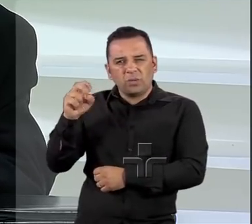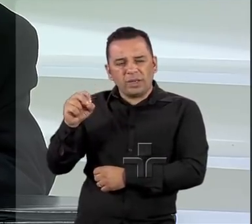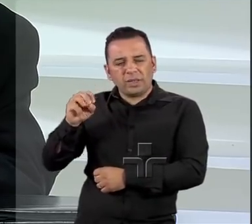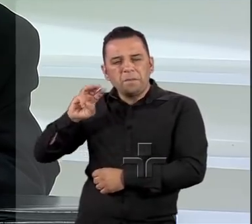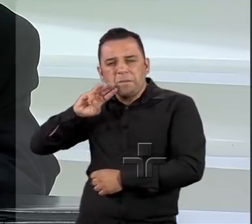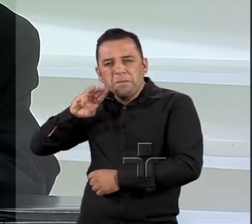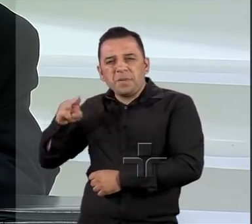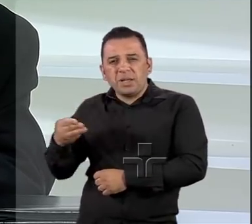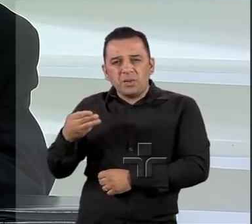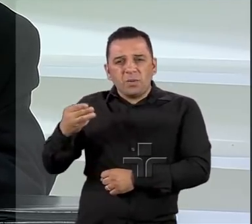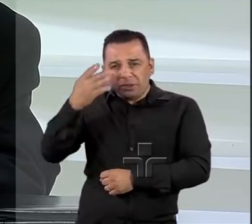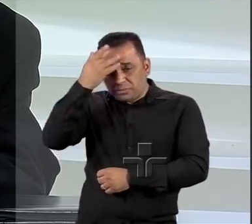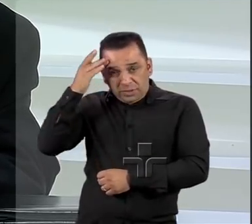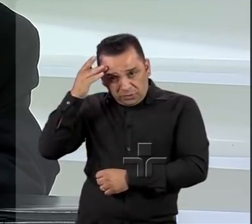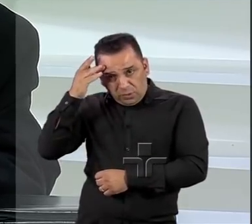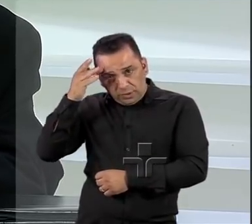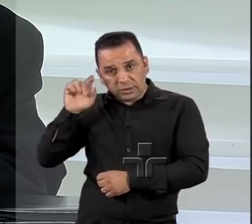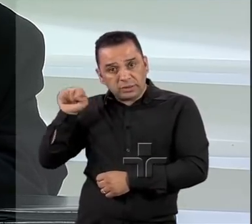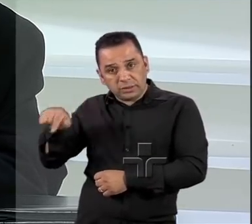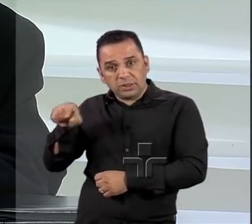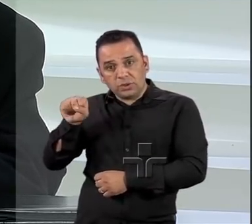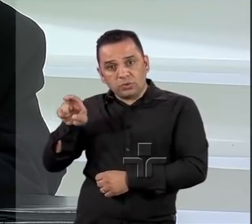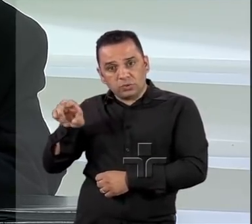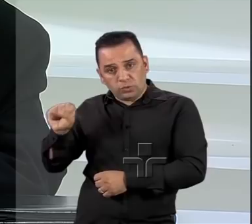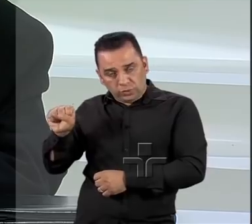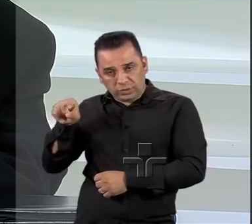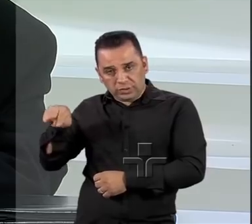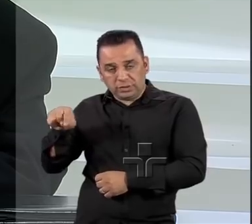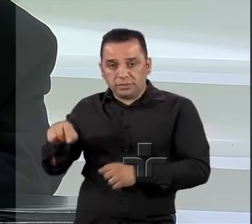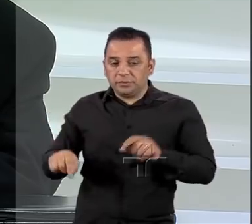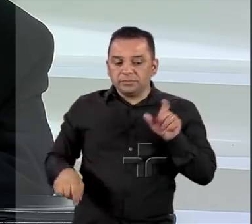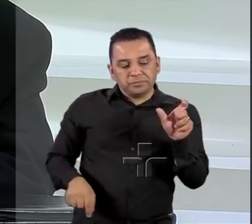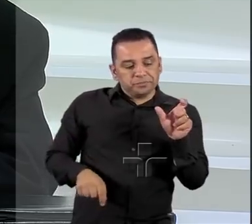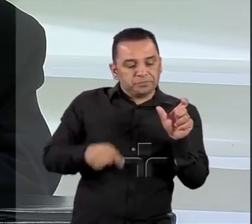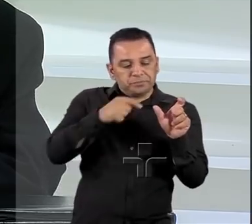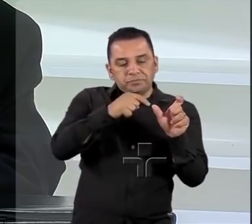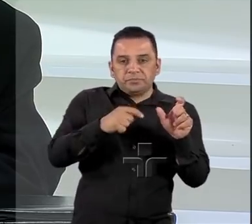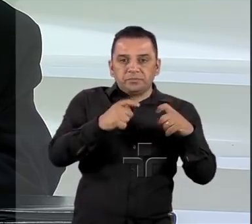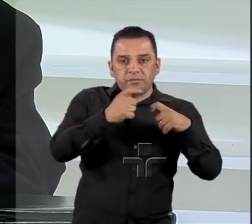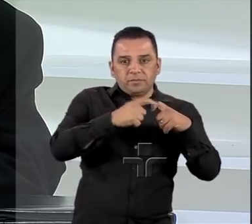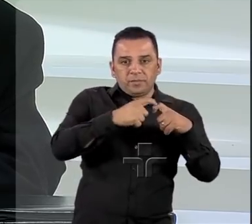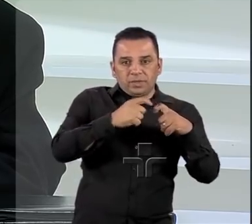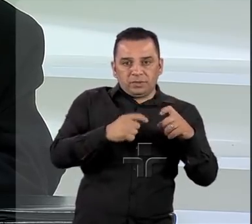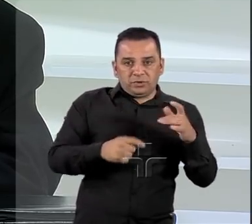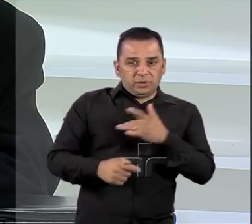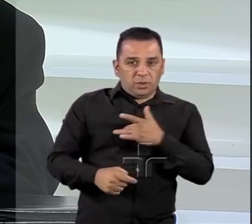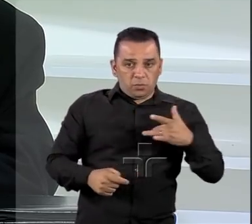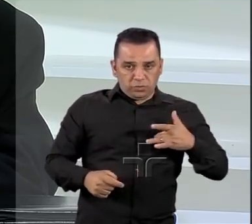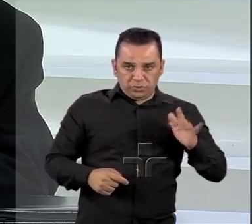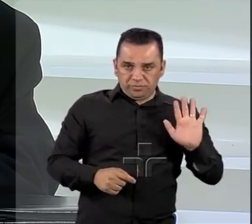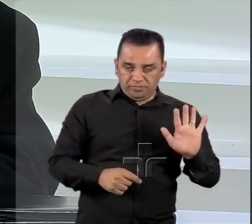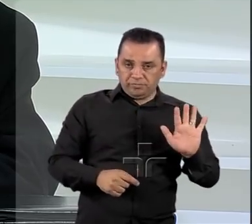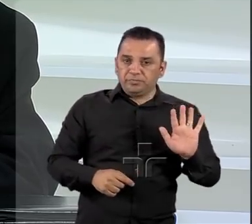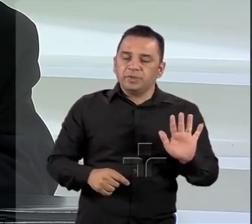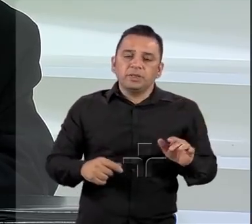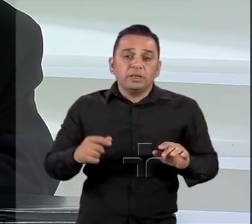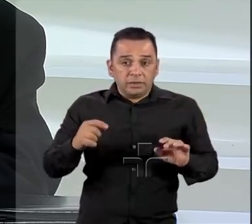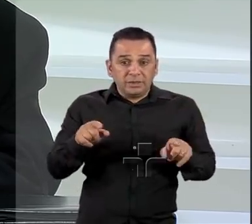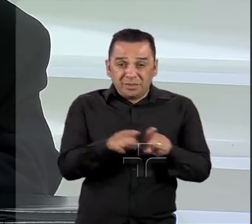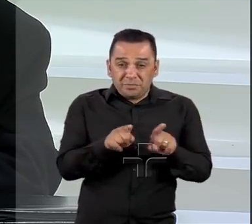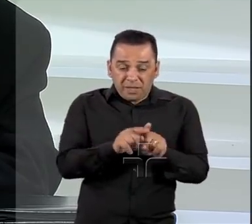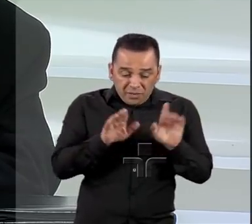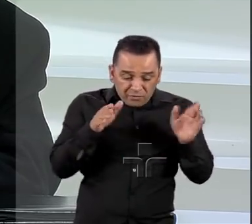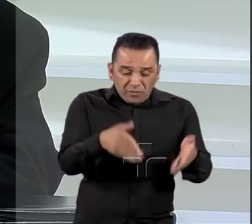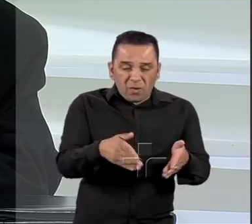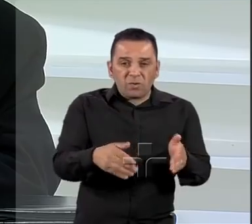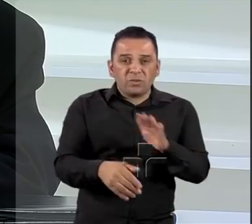Brasil não têm plano. Então, os planos de saúde. Uma palavra também sobre a saúde infantil, nós temos que olhar para a saúde das